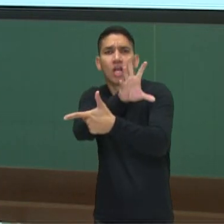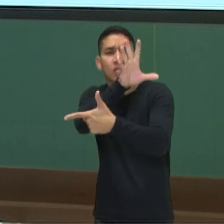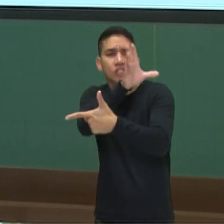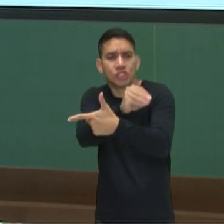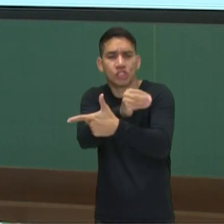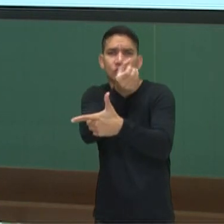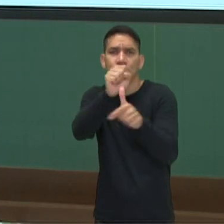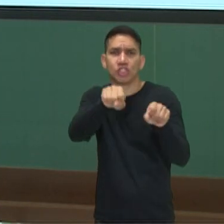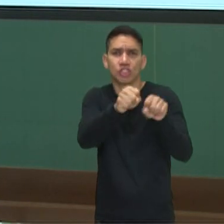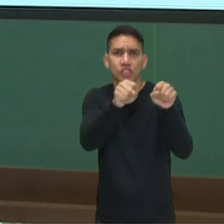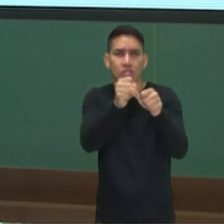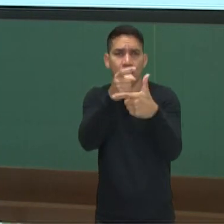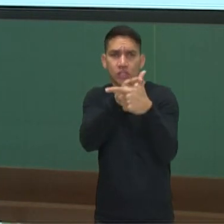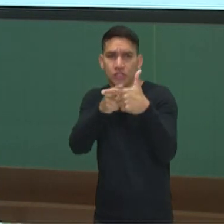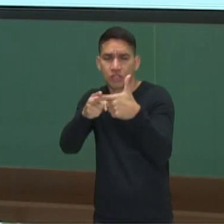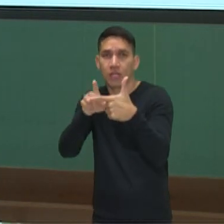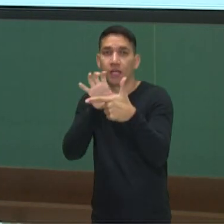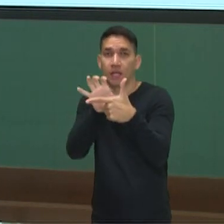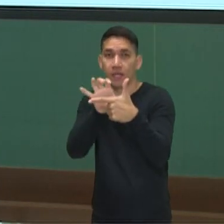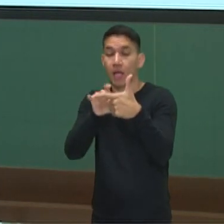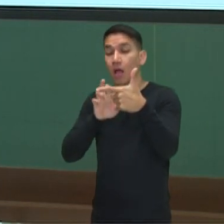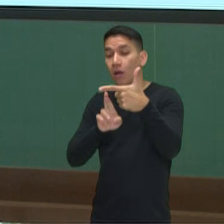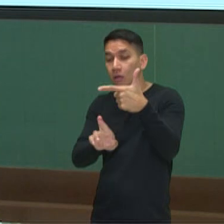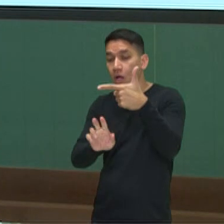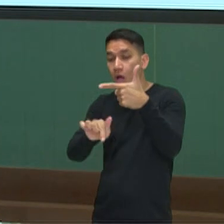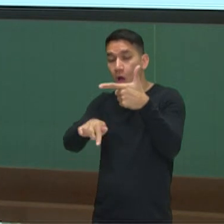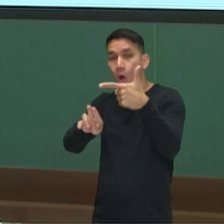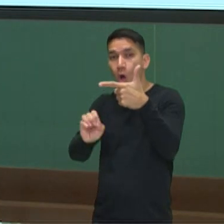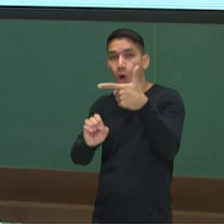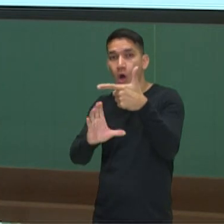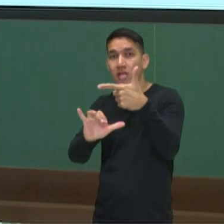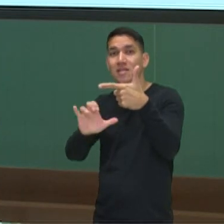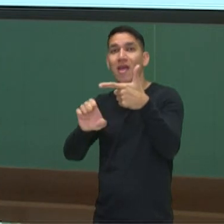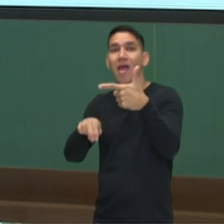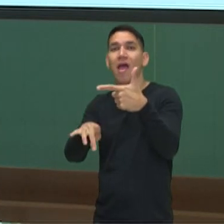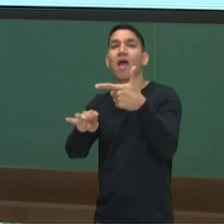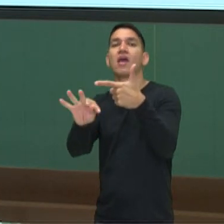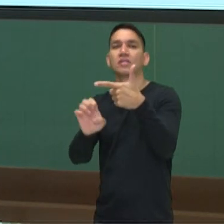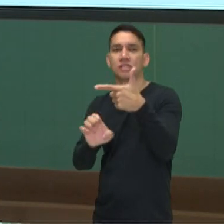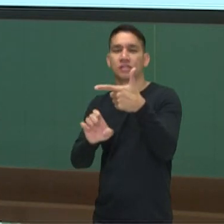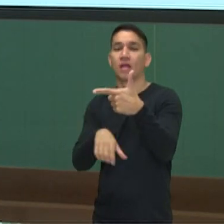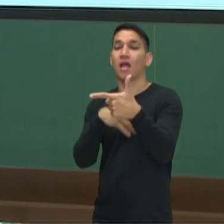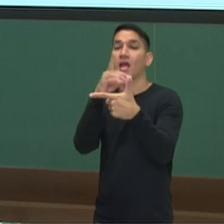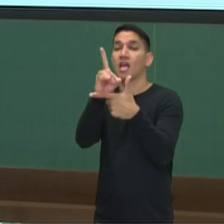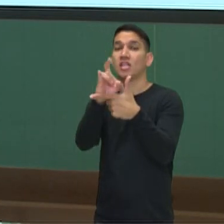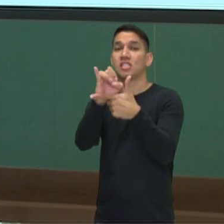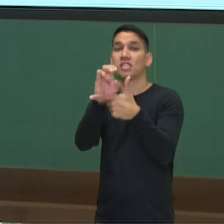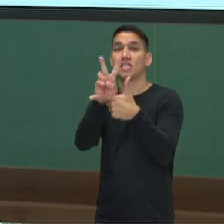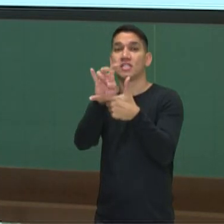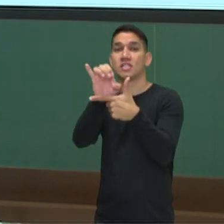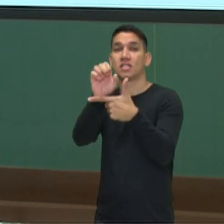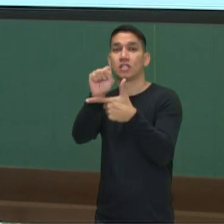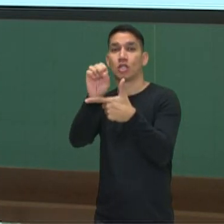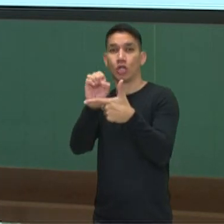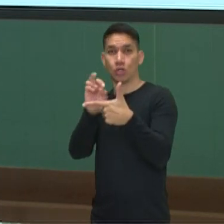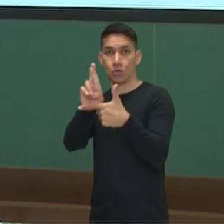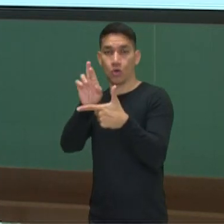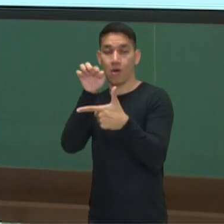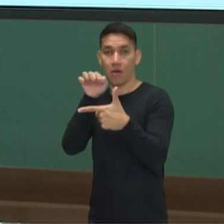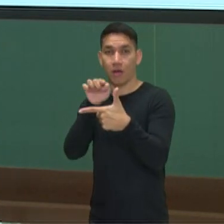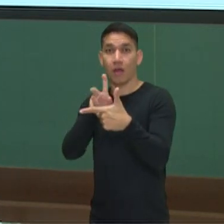é o resultado da divisão. Divisor é aquele númerozinho que está dentro da chave, é por quem eu